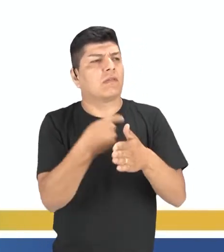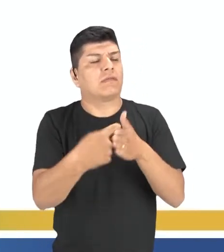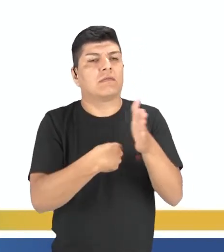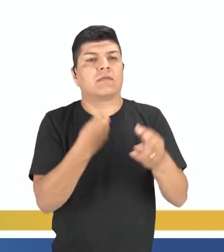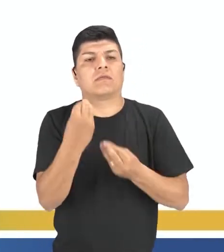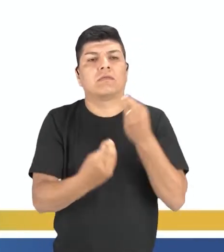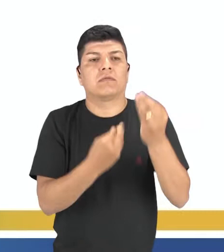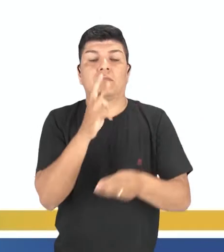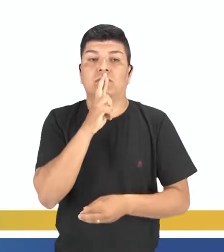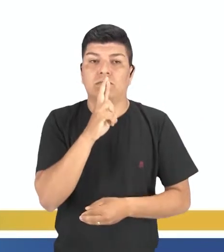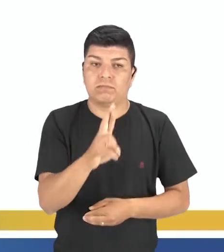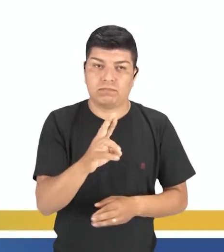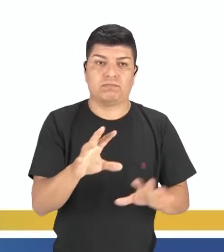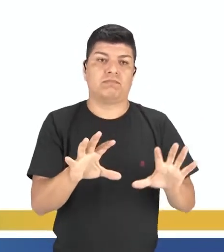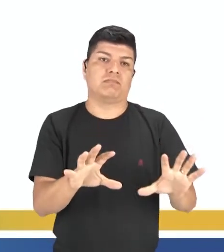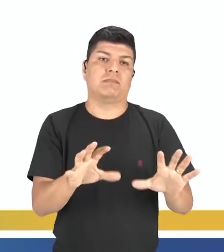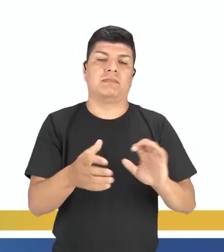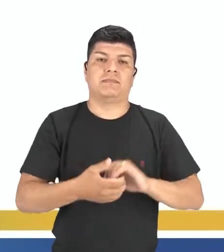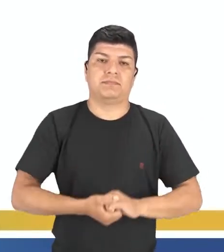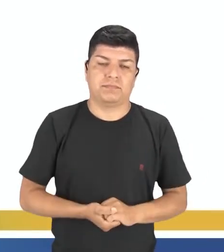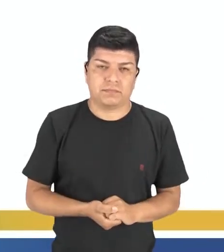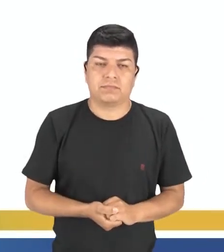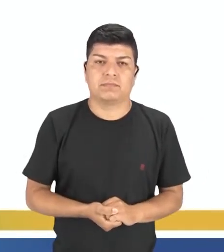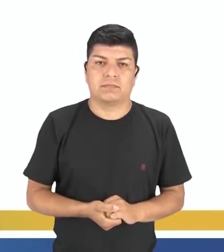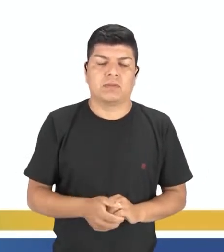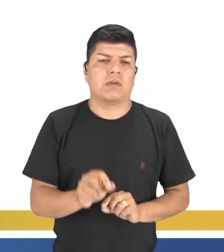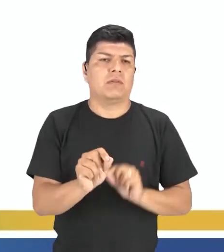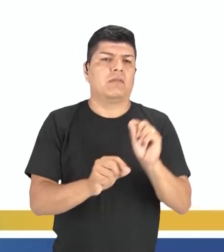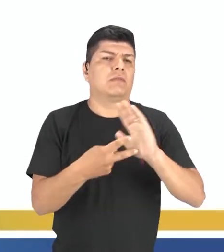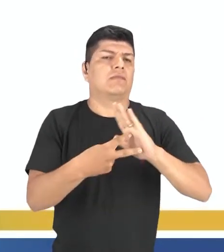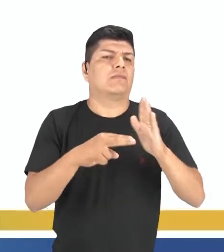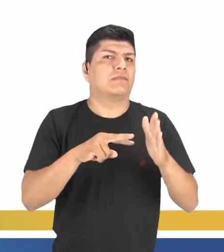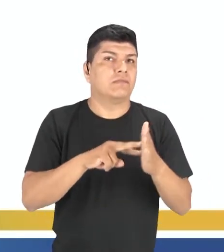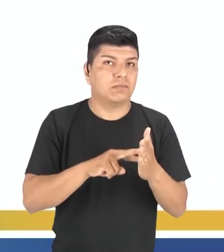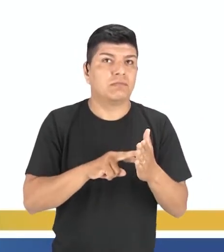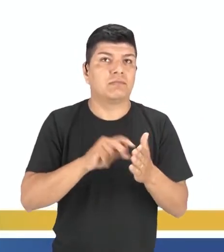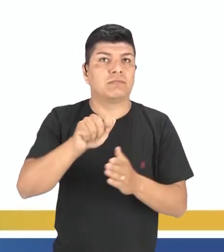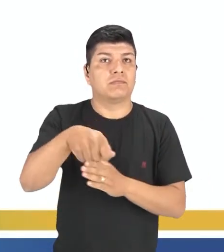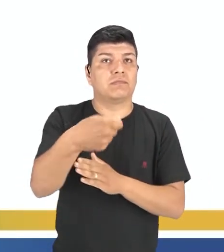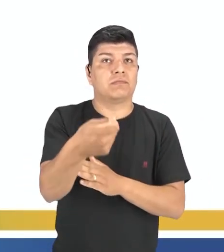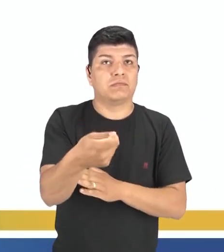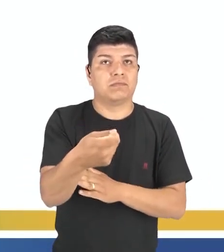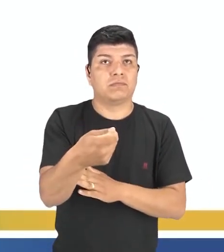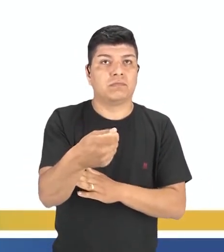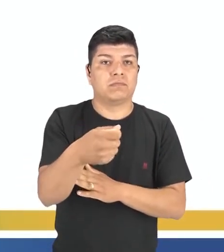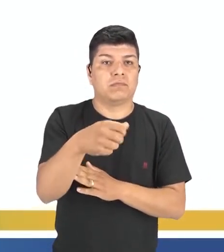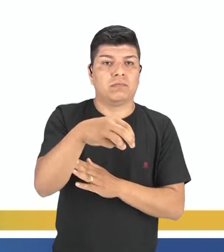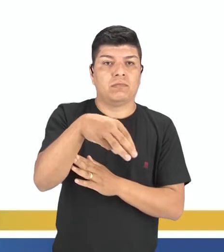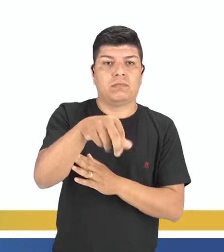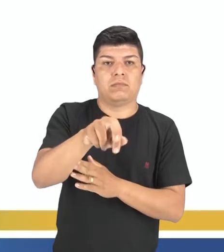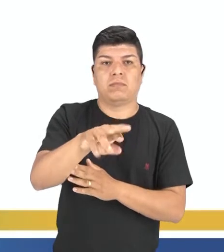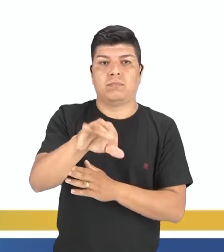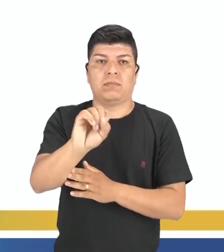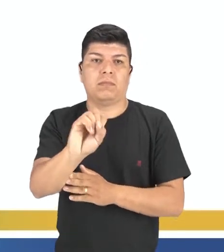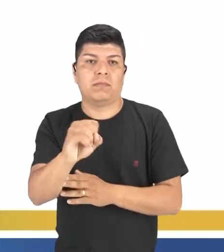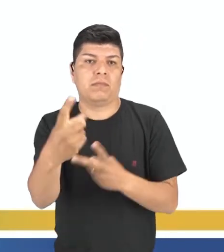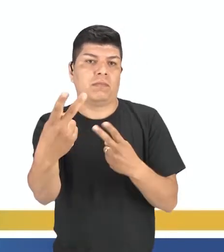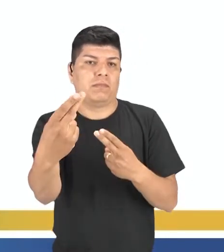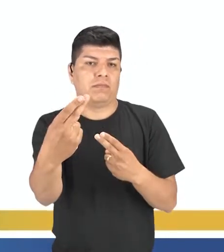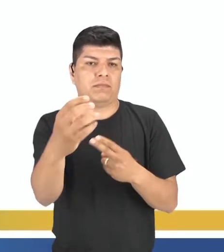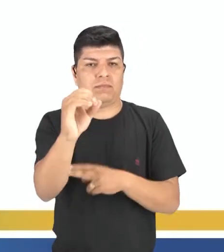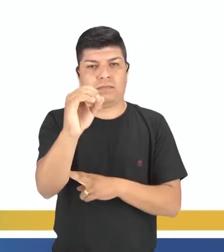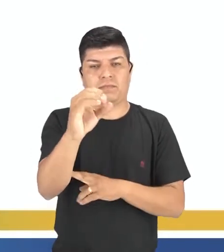como resolver essa inequação. O que significa esse sinal de maior ou igual aqui a